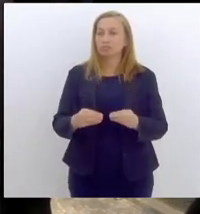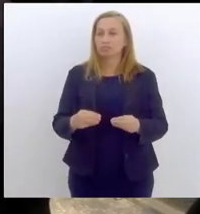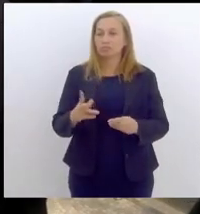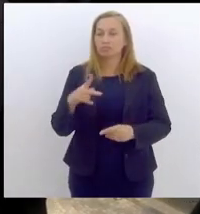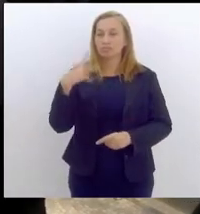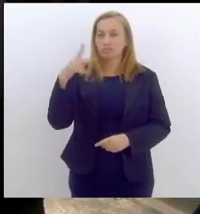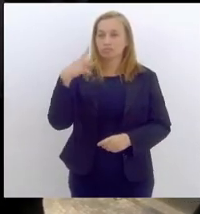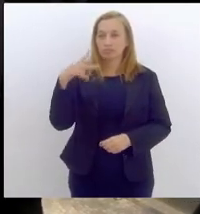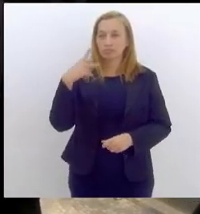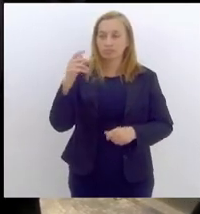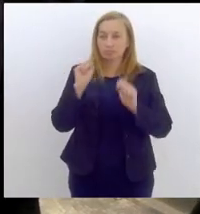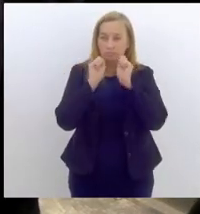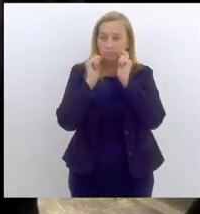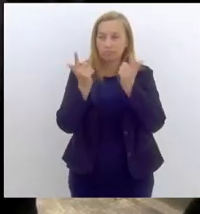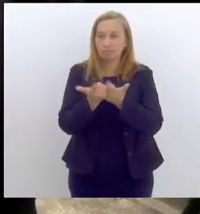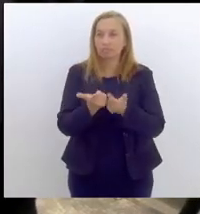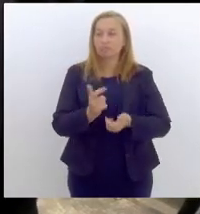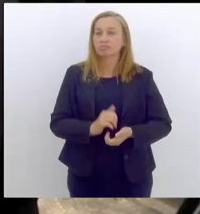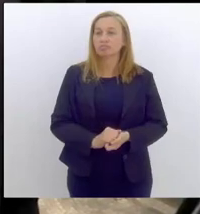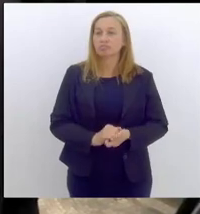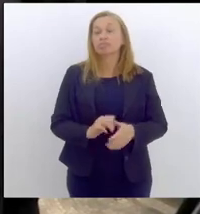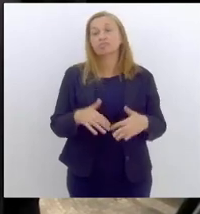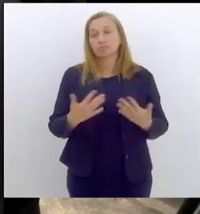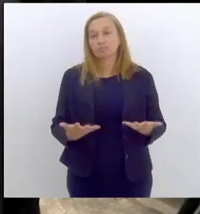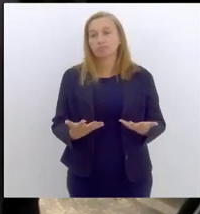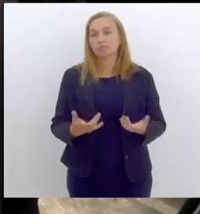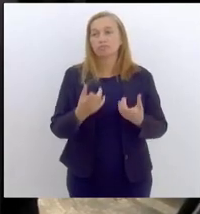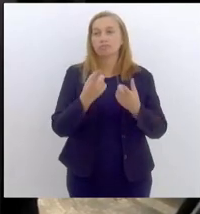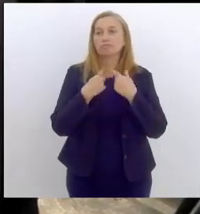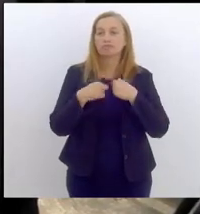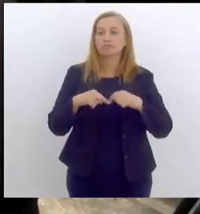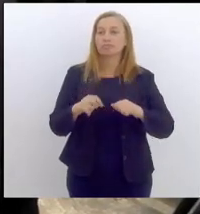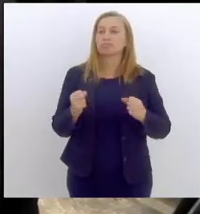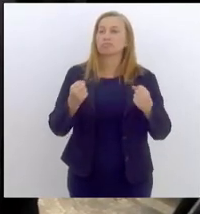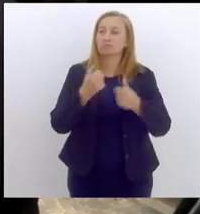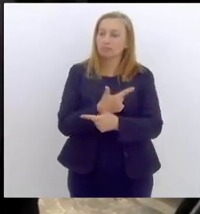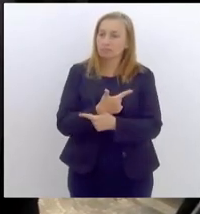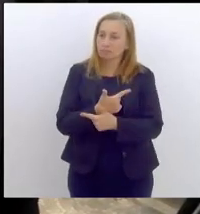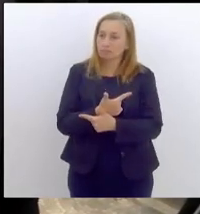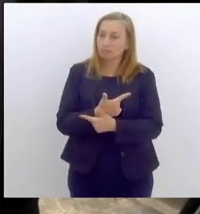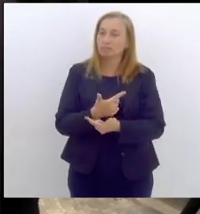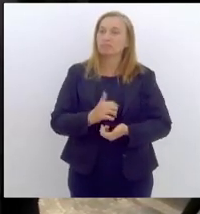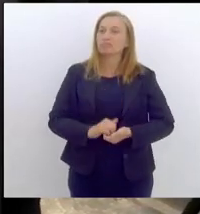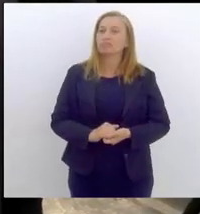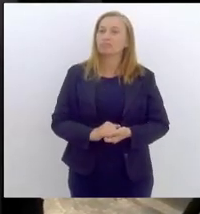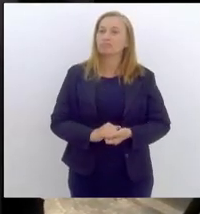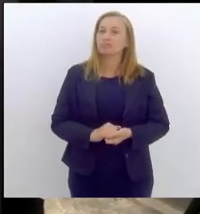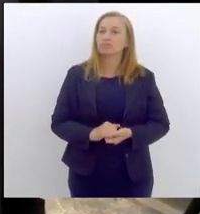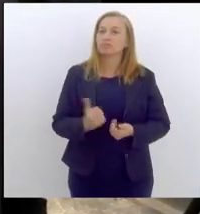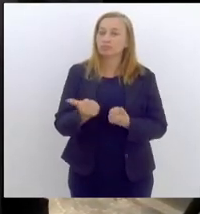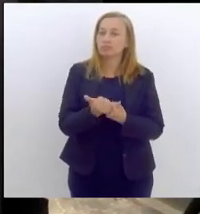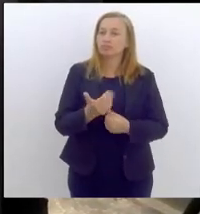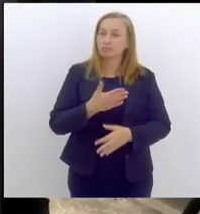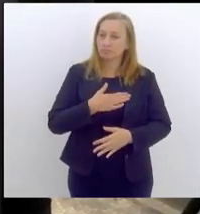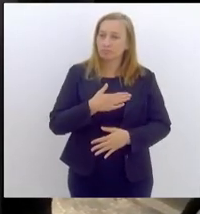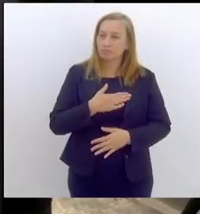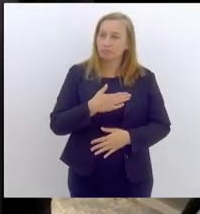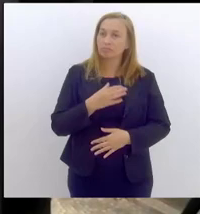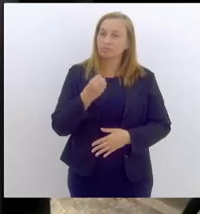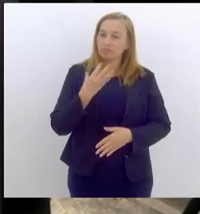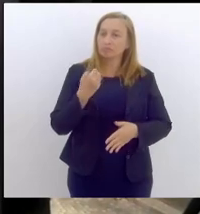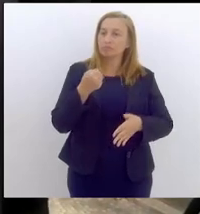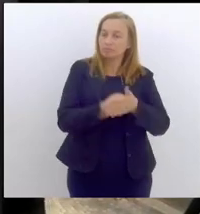da Assembleia Legislativa. Então, eu quero desejar aqui boa sorte. Pode contar comigo na boa luta e na